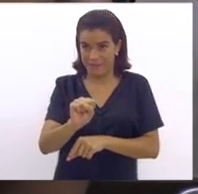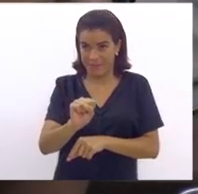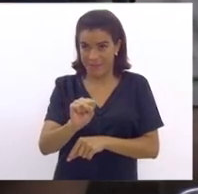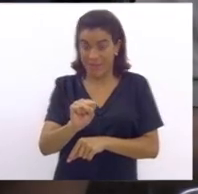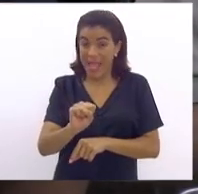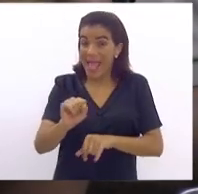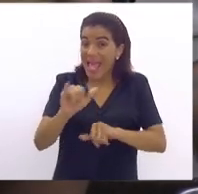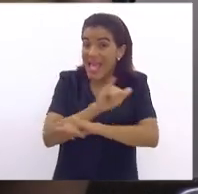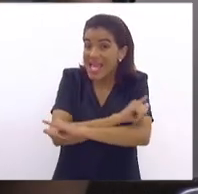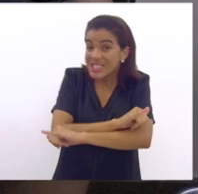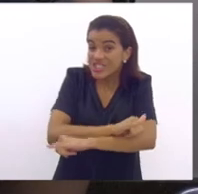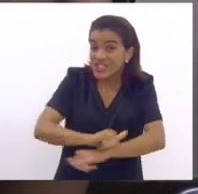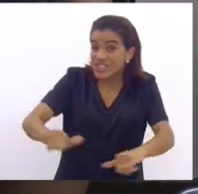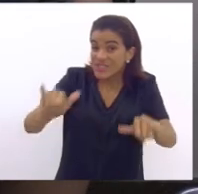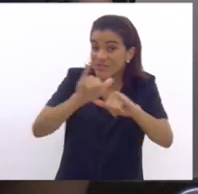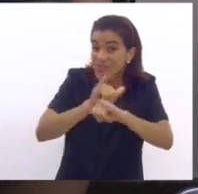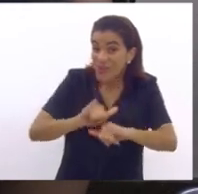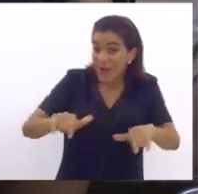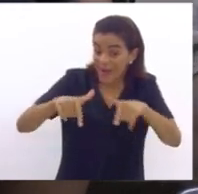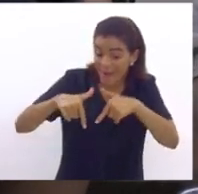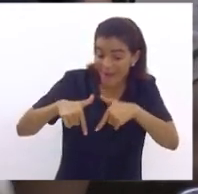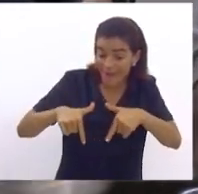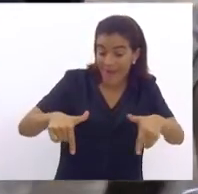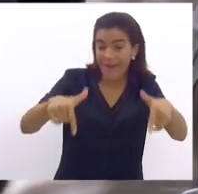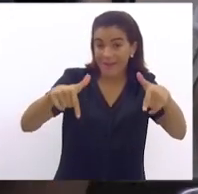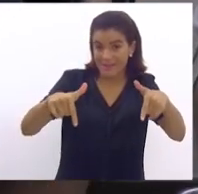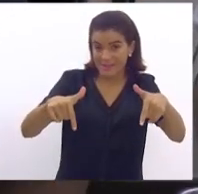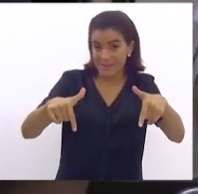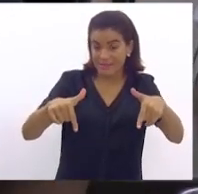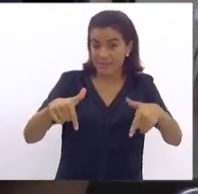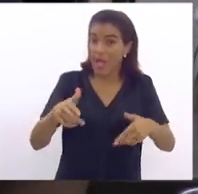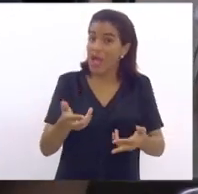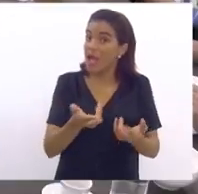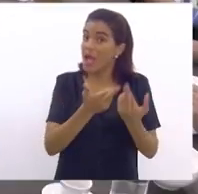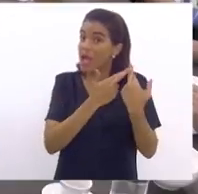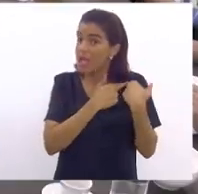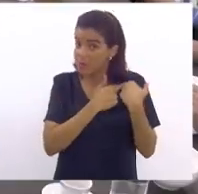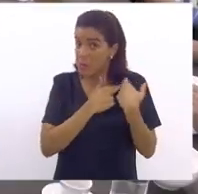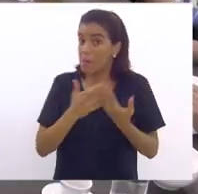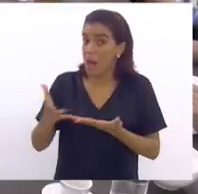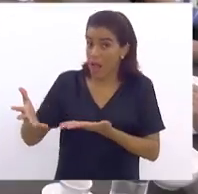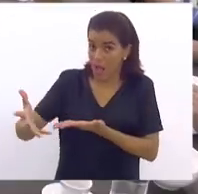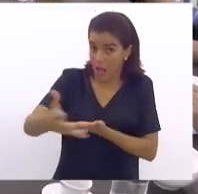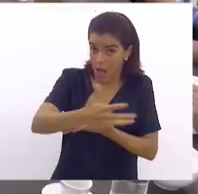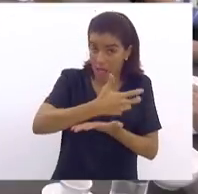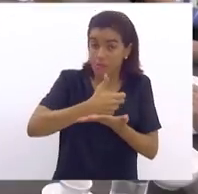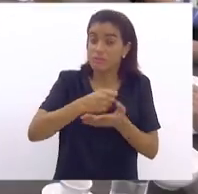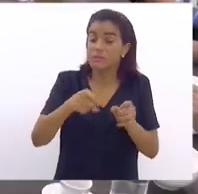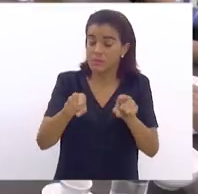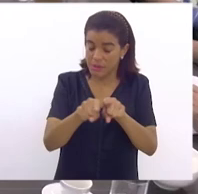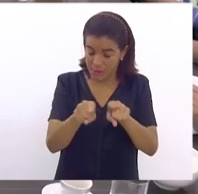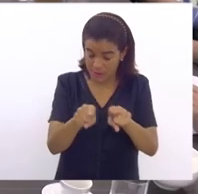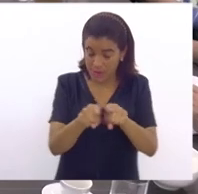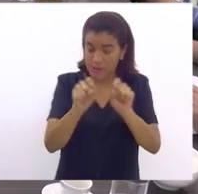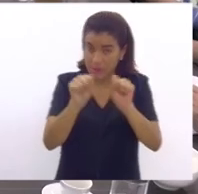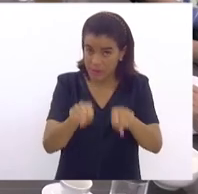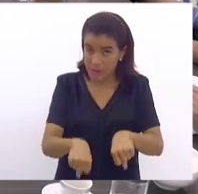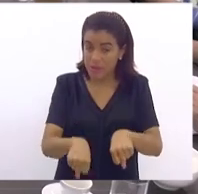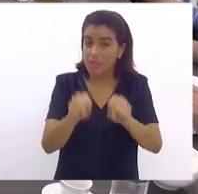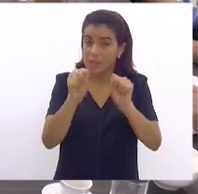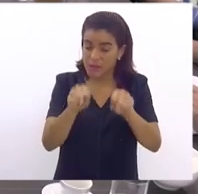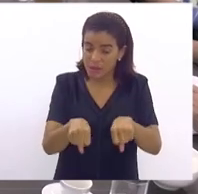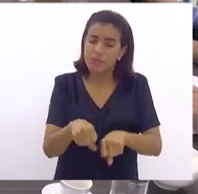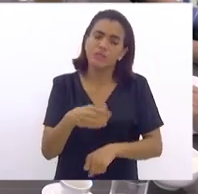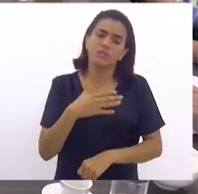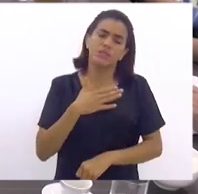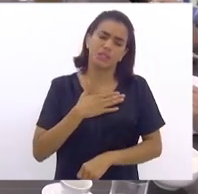É divulgar e realizar a campanha. Se me permite uma parte, é responsável pela coleta, sim. Quando ele realiza a campanha, ele tem que criar dentro do